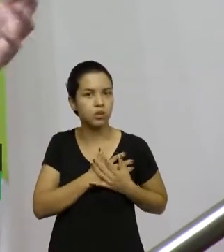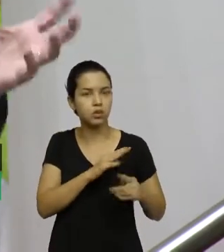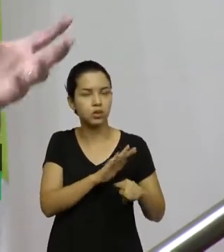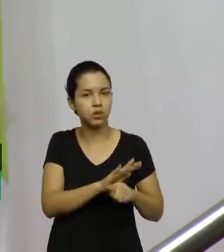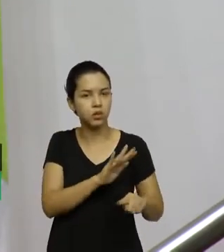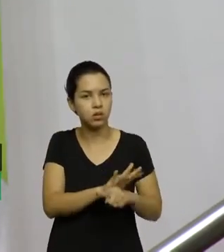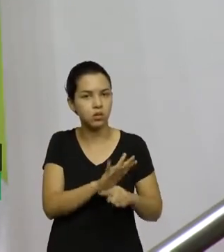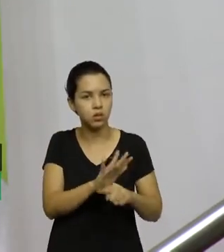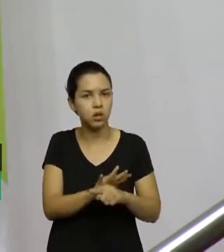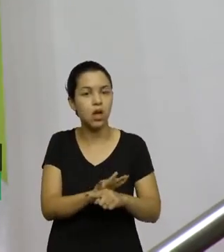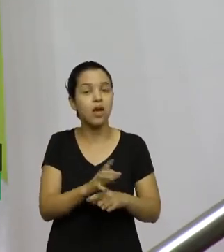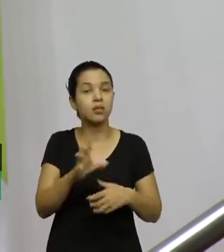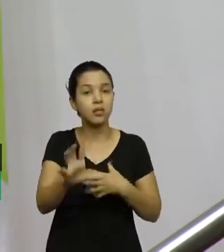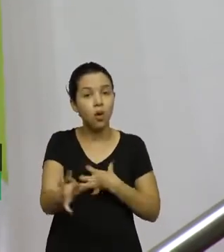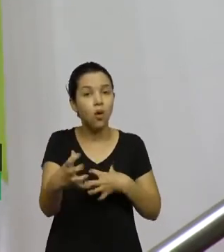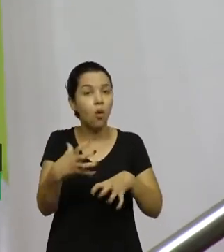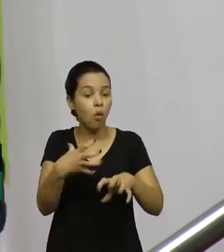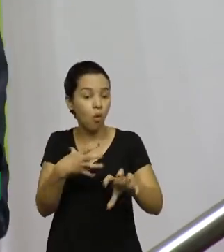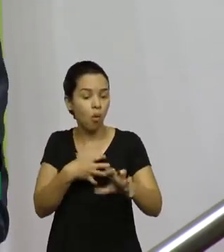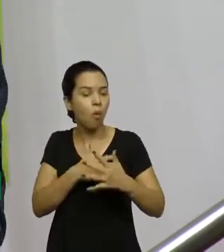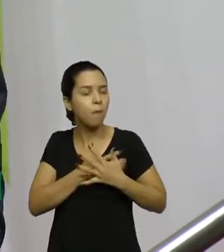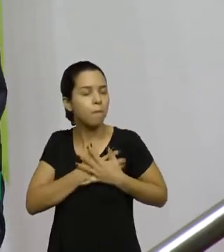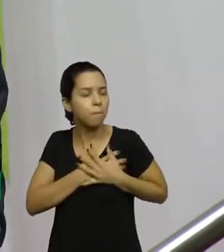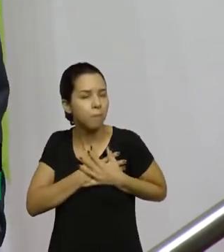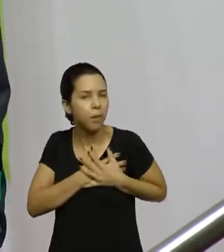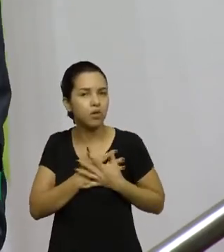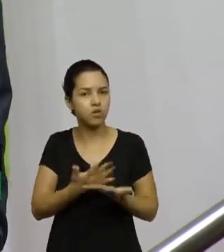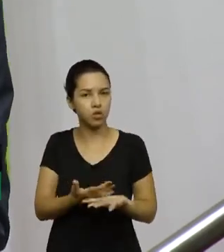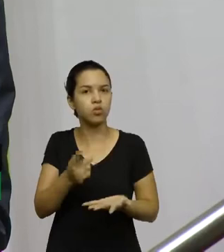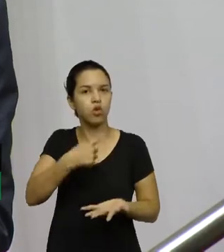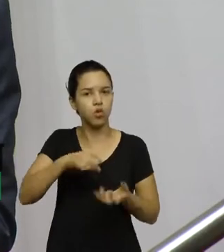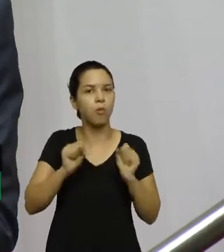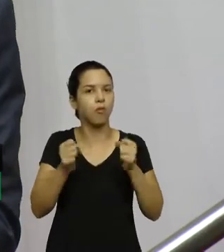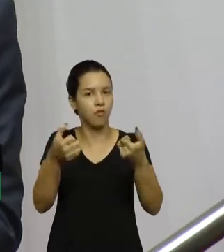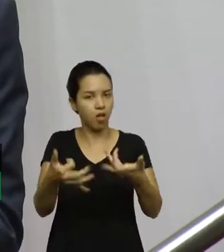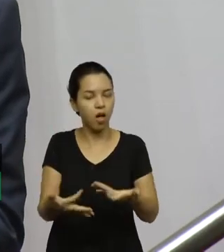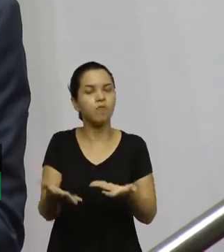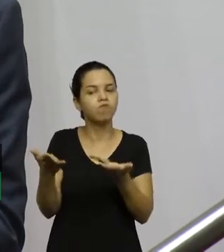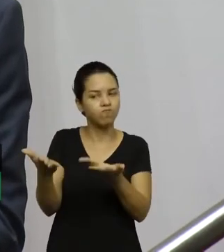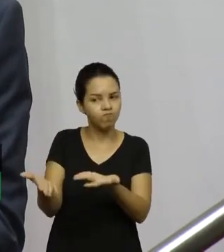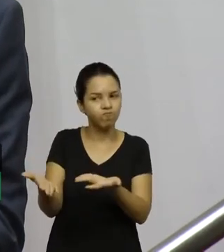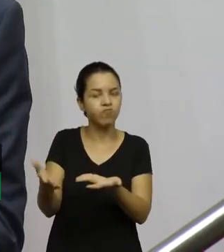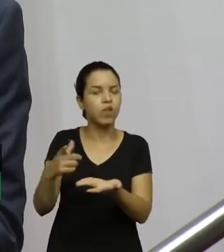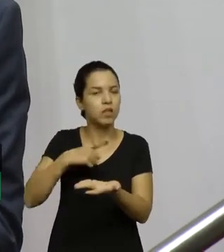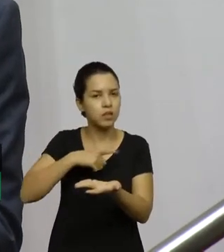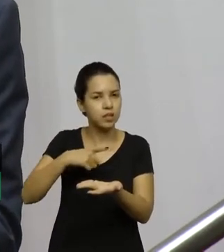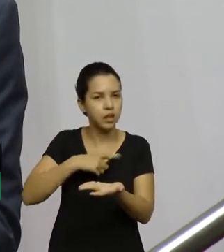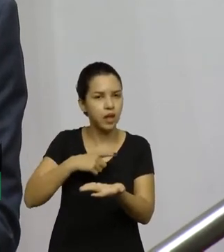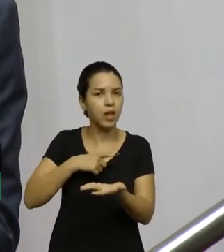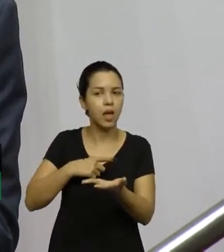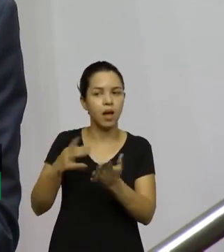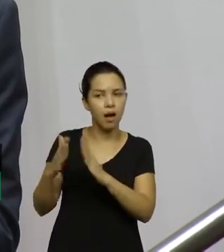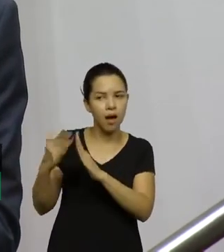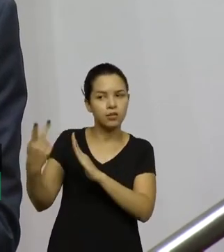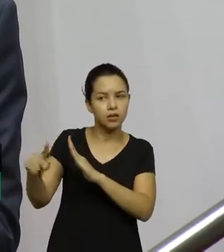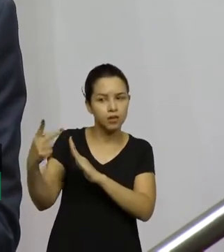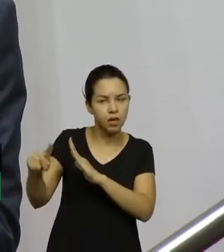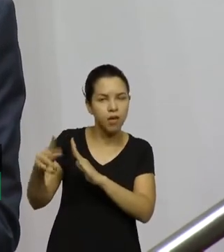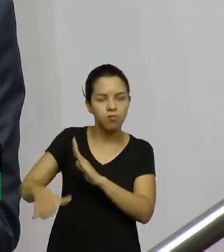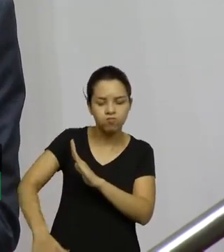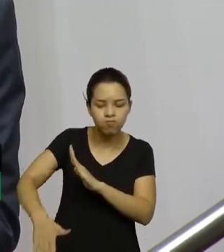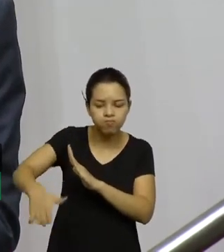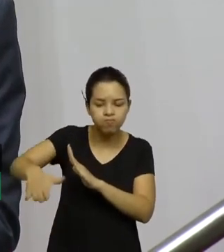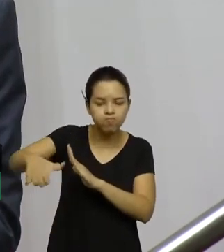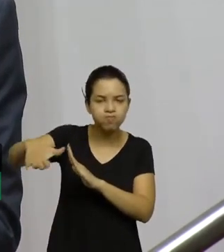chama de compaixão, a gente pode dizer, não, esse tem um ensinamento bom de casa, a bondade já